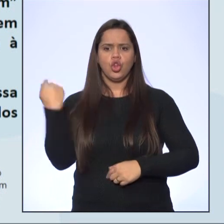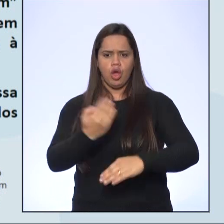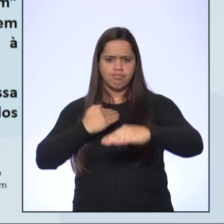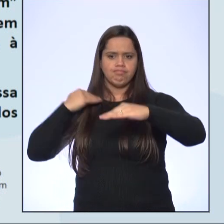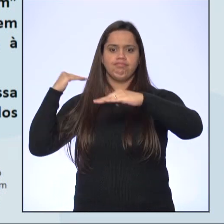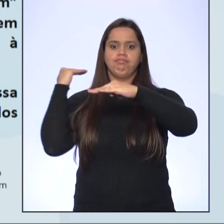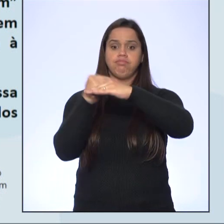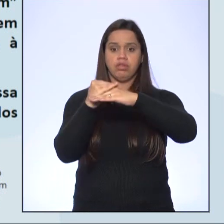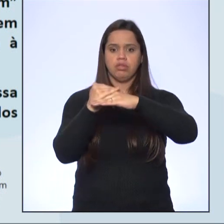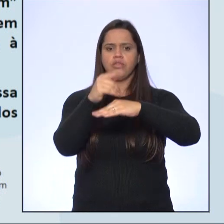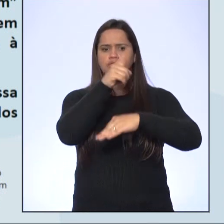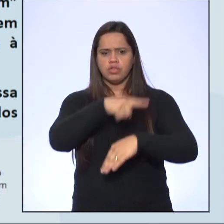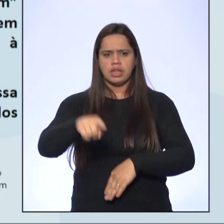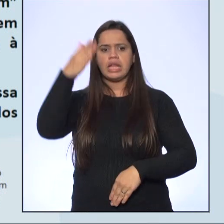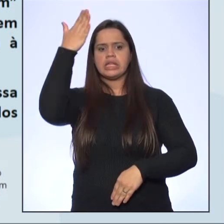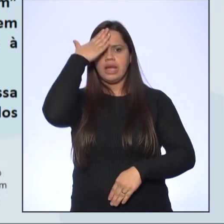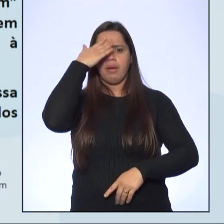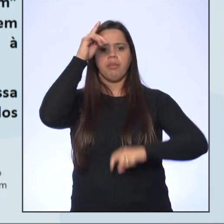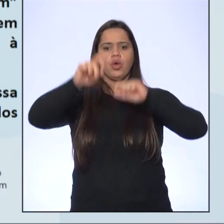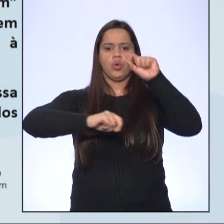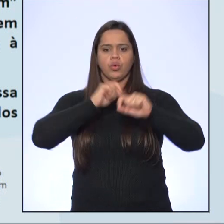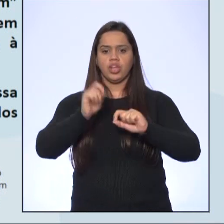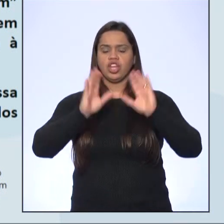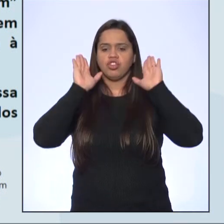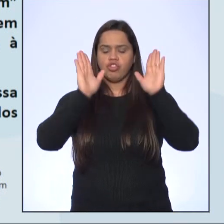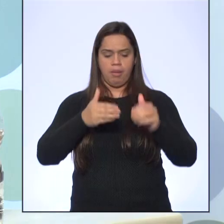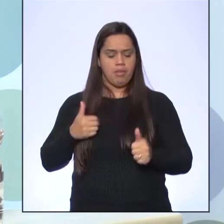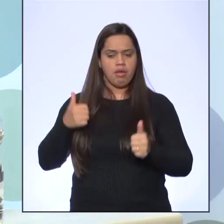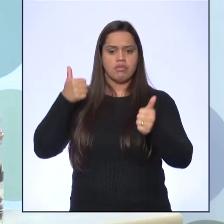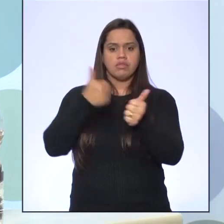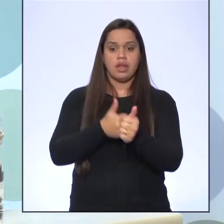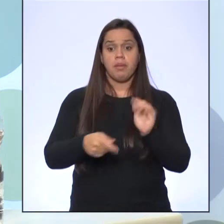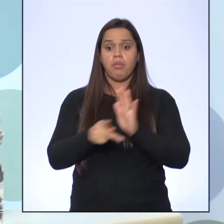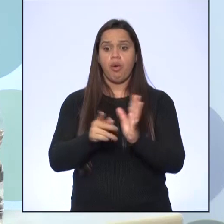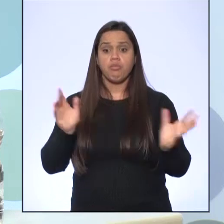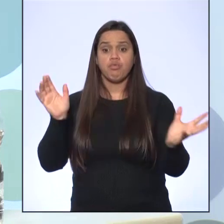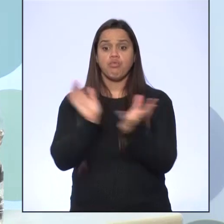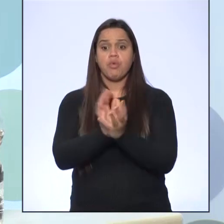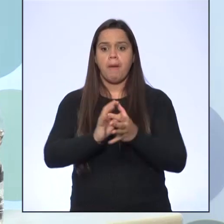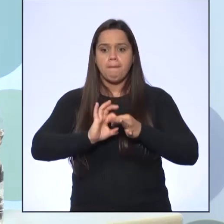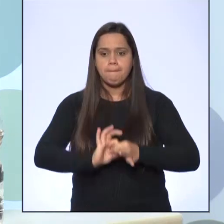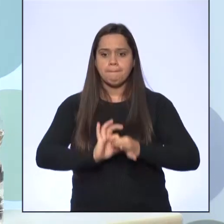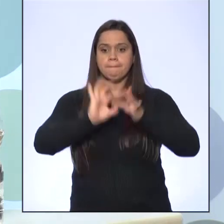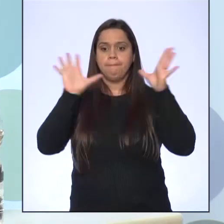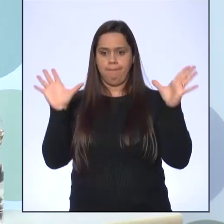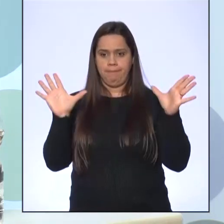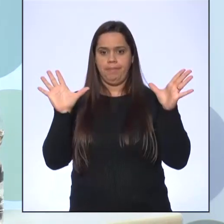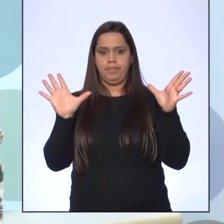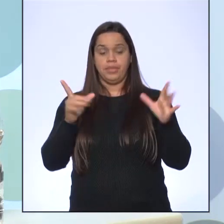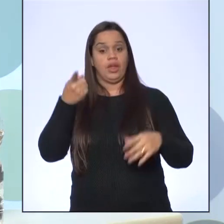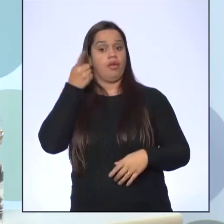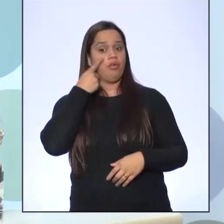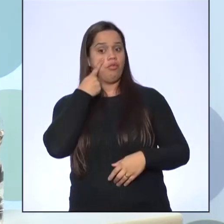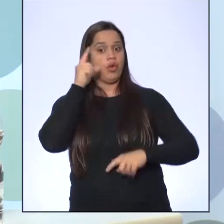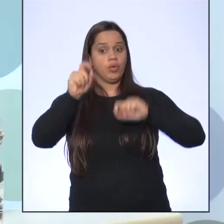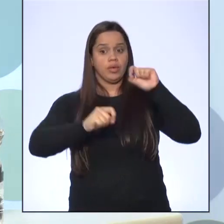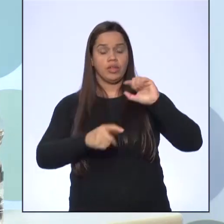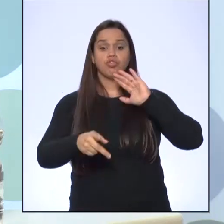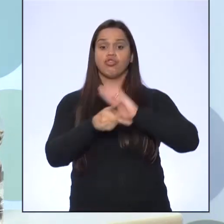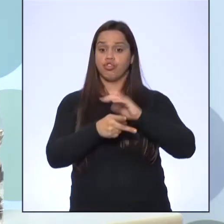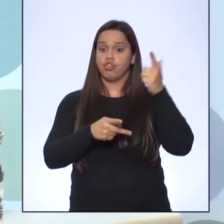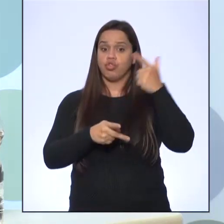iguais. Sabei que já seguem o Partido da Liberdade. Olha só, de novo isso, né, gente? Ideais de